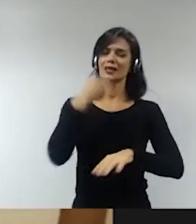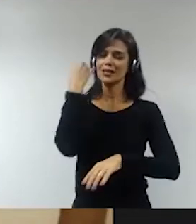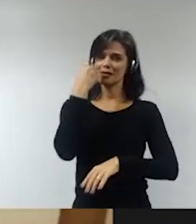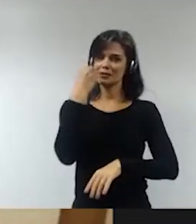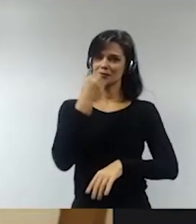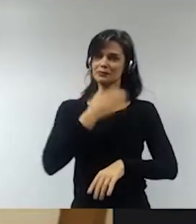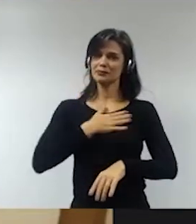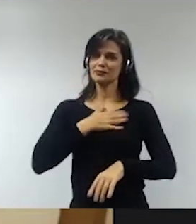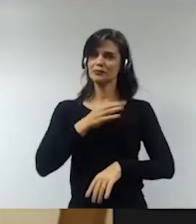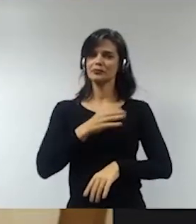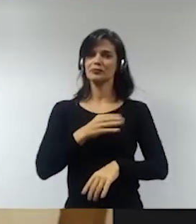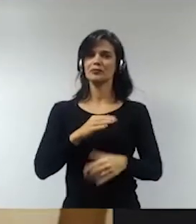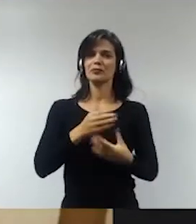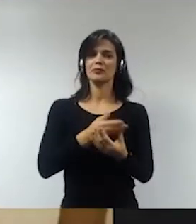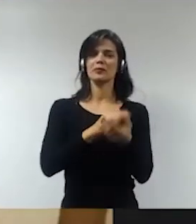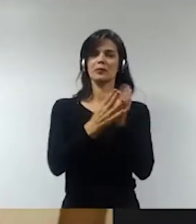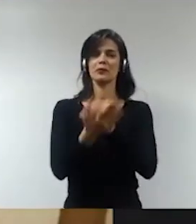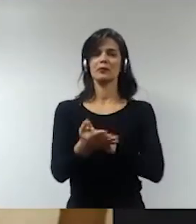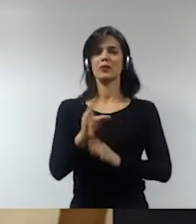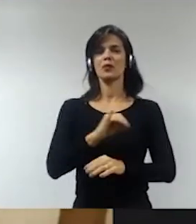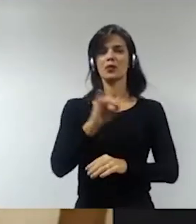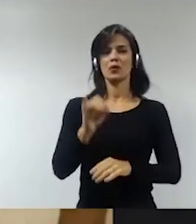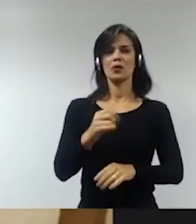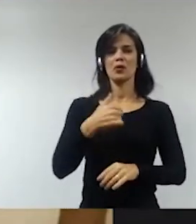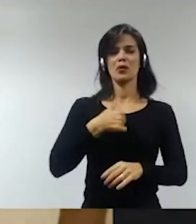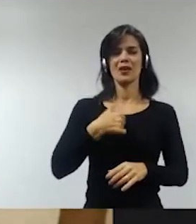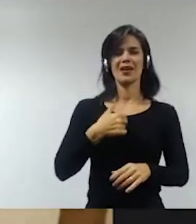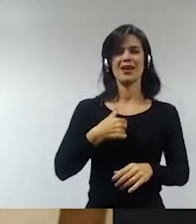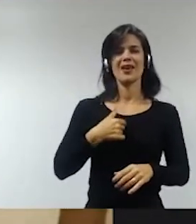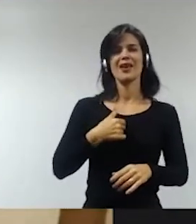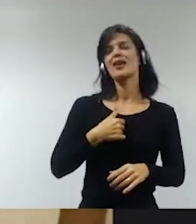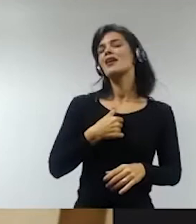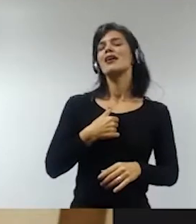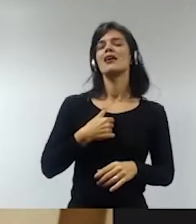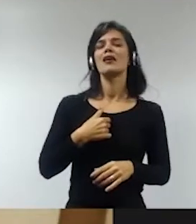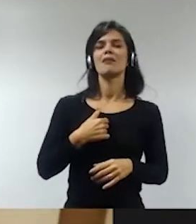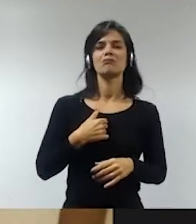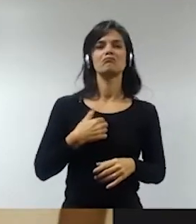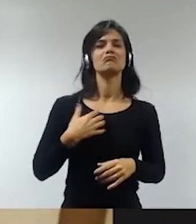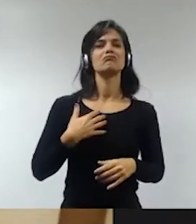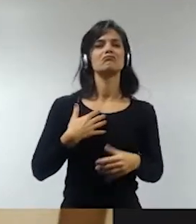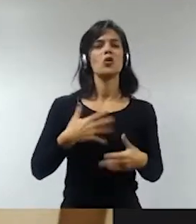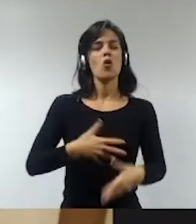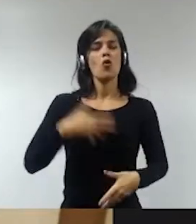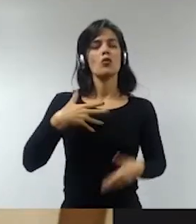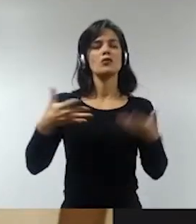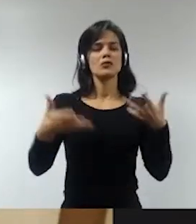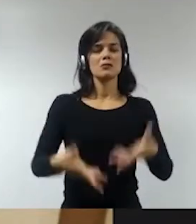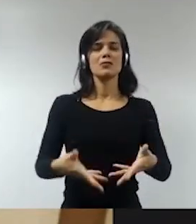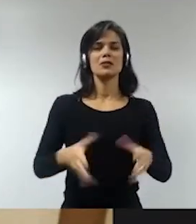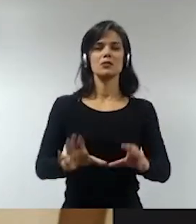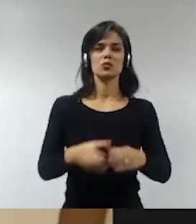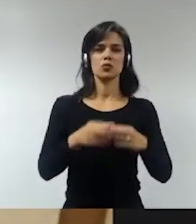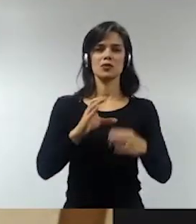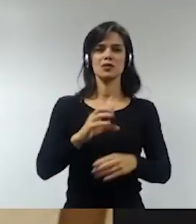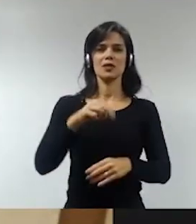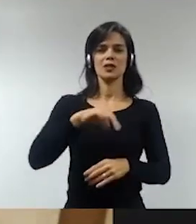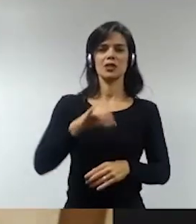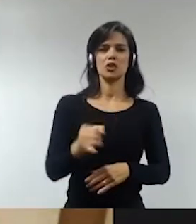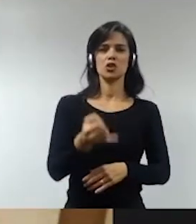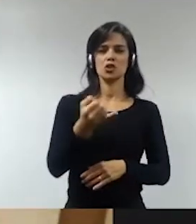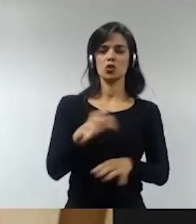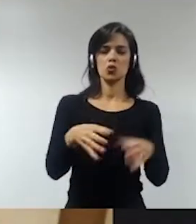experiência, fazendo parte, eu tenho a honra de fazer parte desse grupo de trabalho que você mencionou lá no CNJ, a gente,